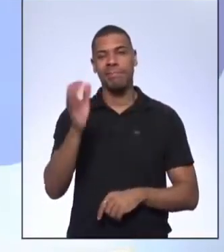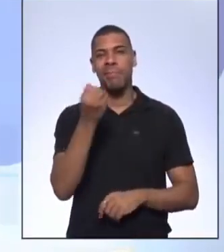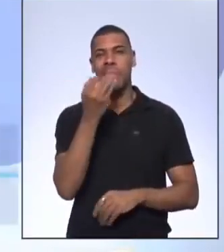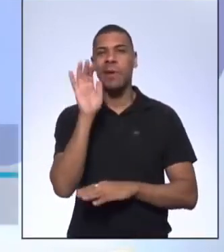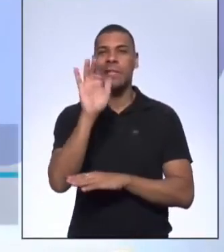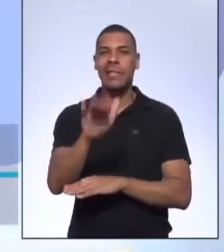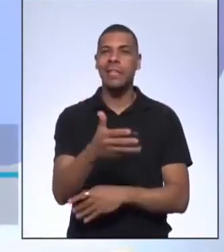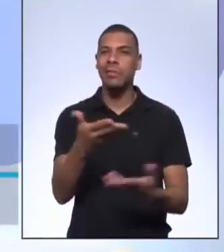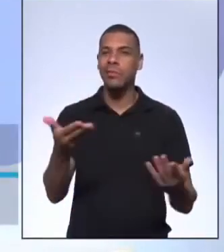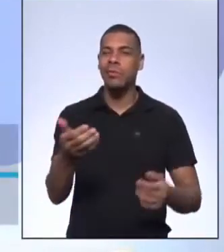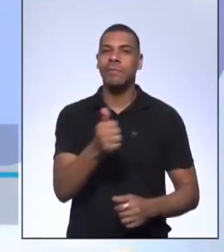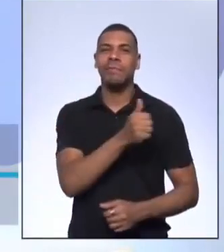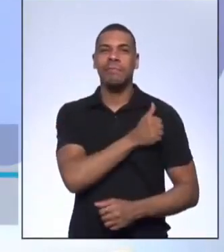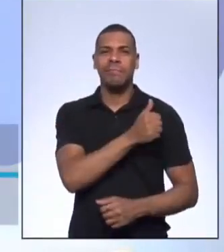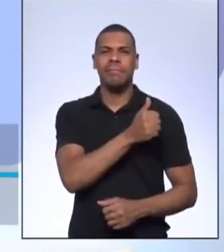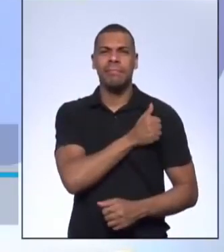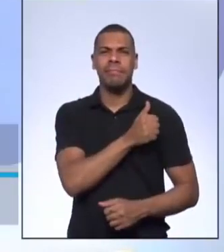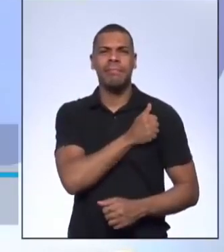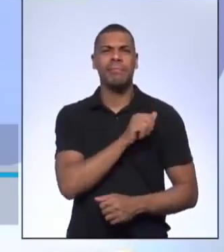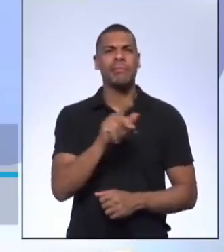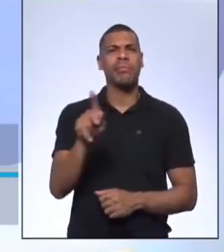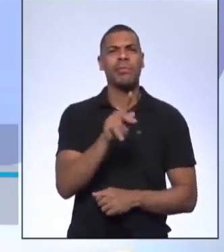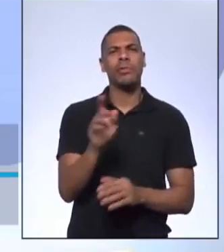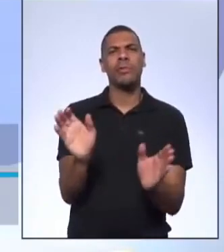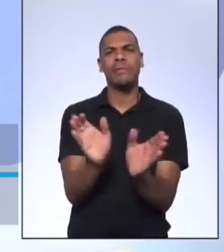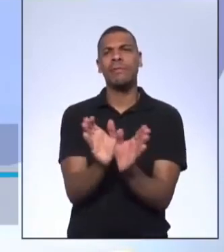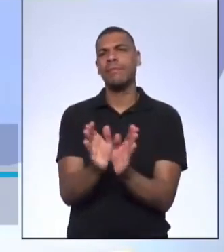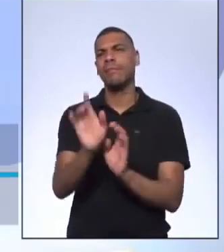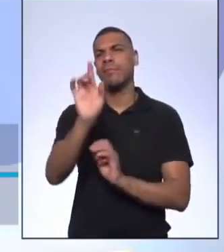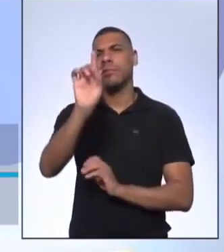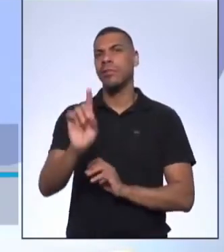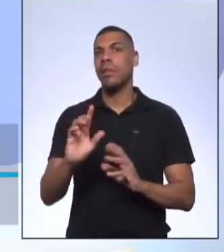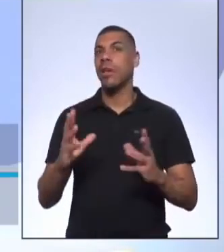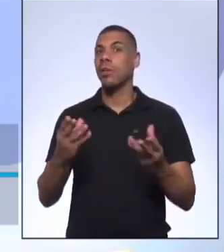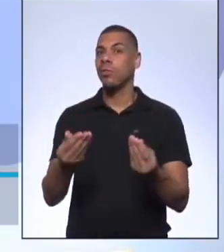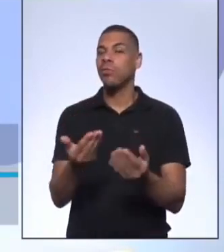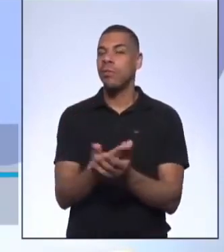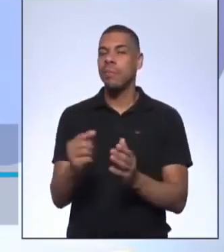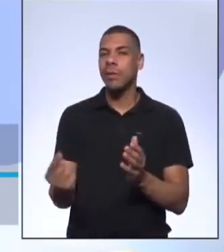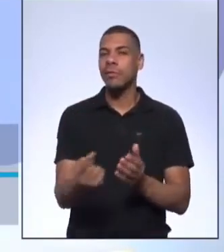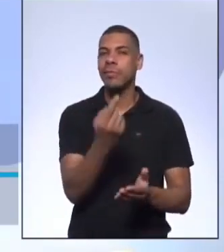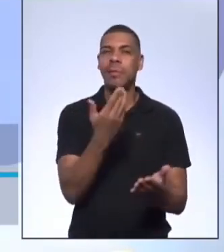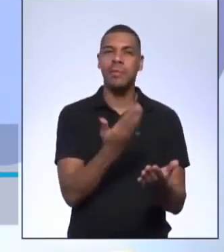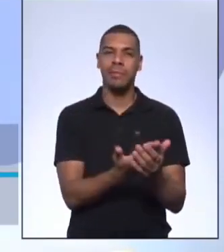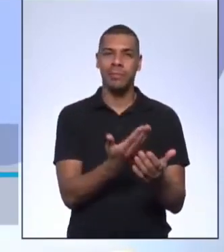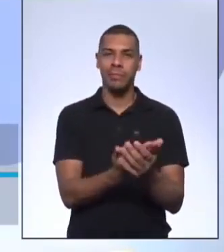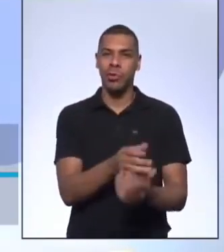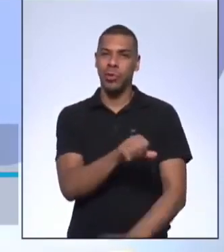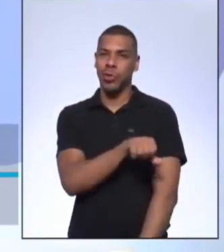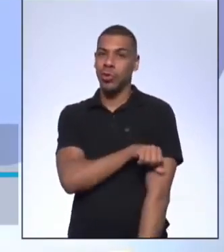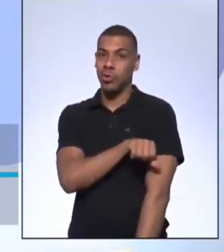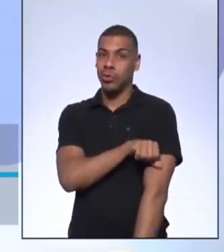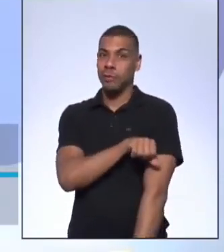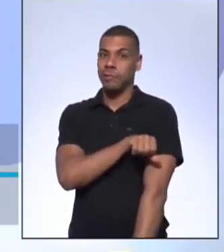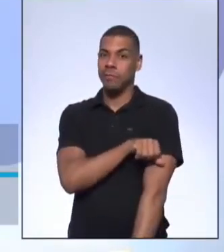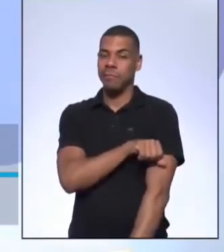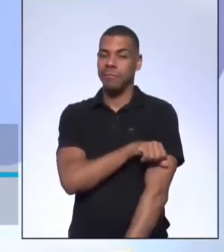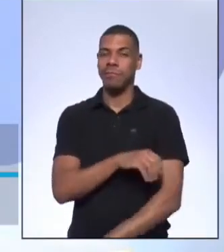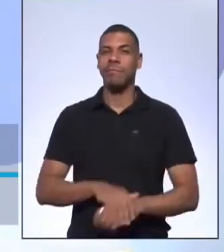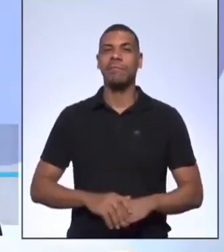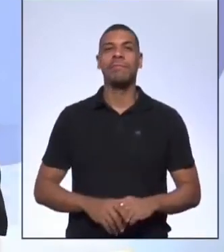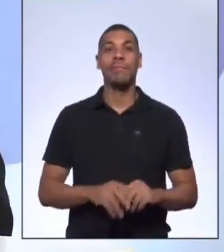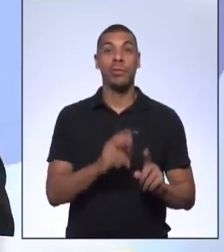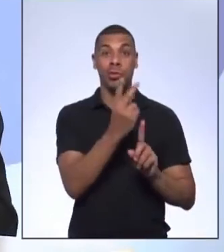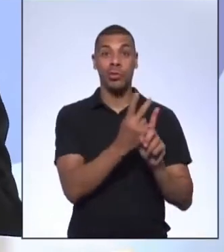os alunos, professores, PCNPs. Sejam todos bem-vindos a mais uma aula do nono ano, do segundo